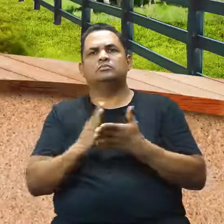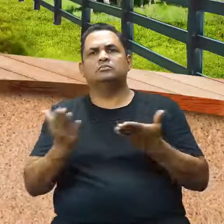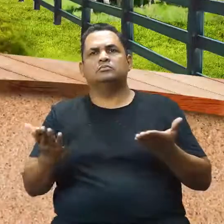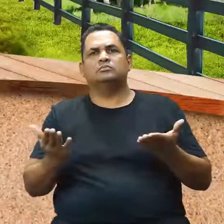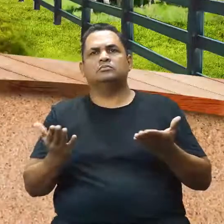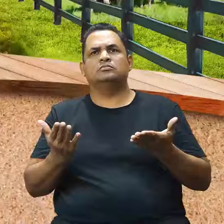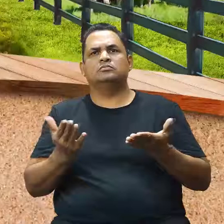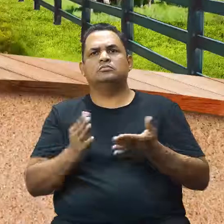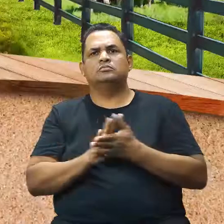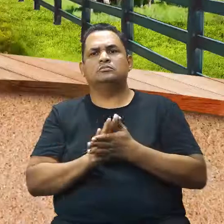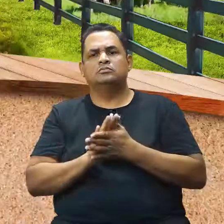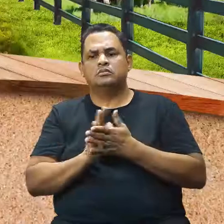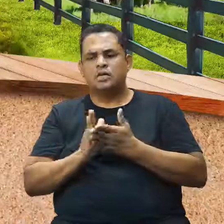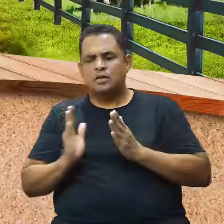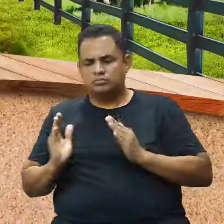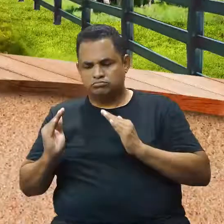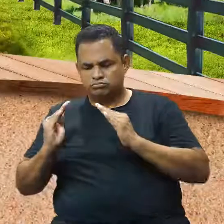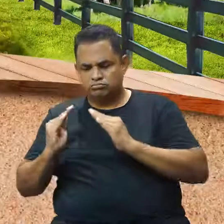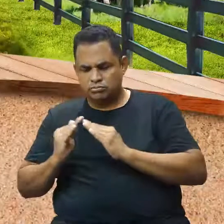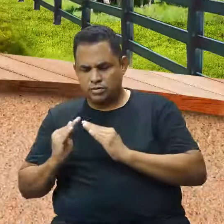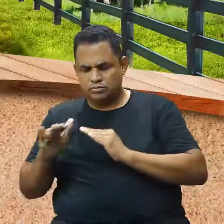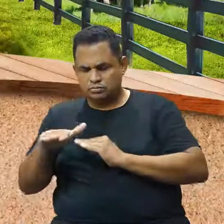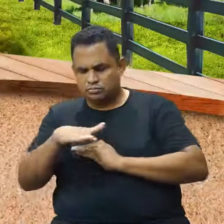manutenção do formigueiro.